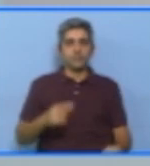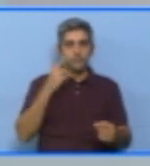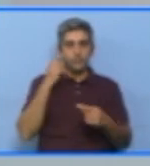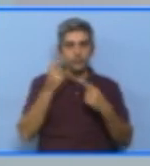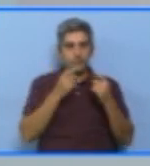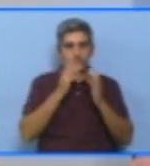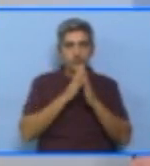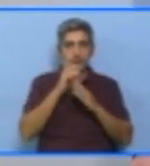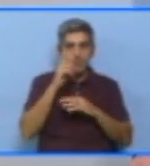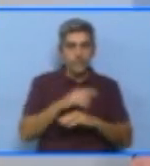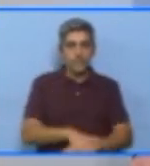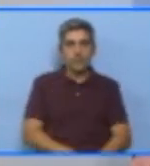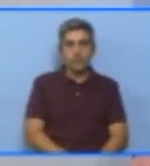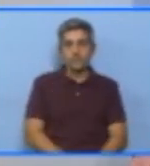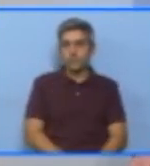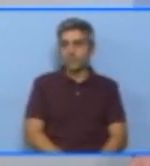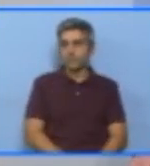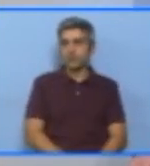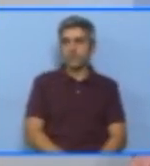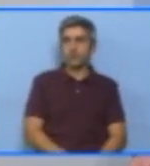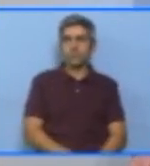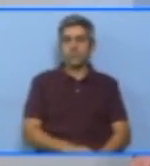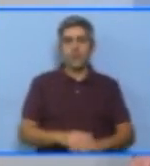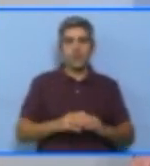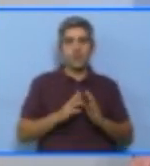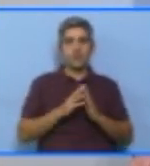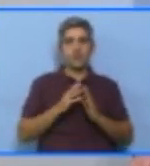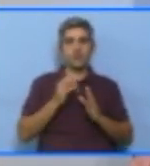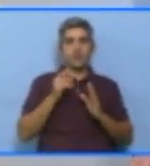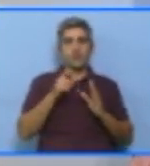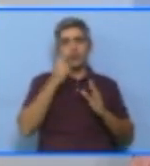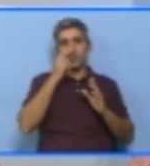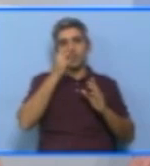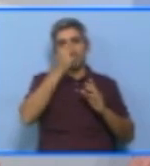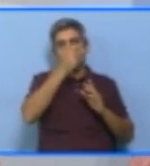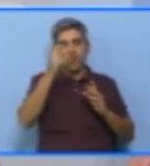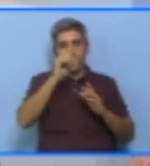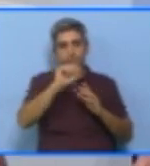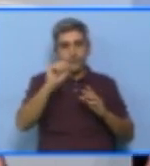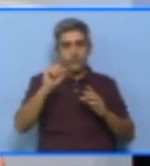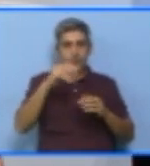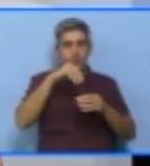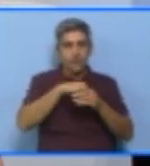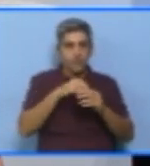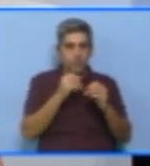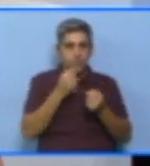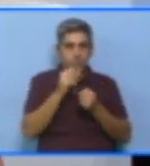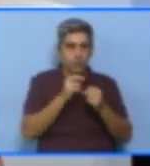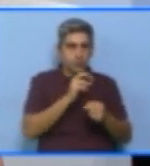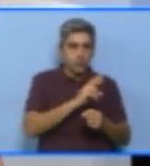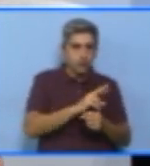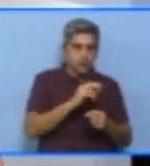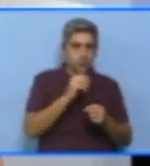Deus. Na Igreja há hoje uma grande tentação de catalogar as pessoas. As colocar dentro do movimento